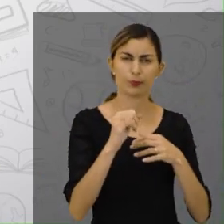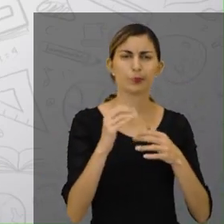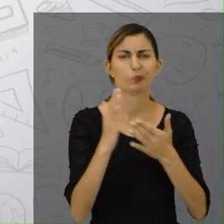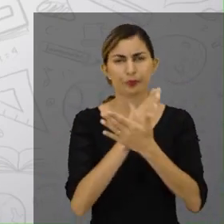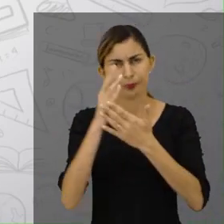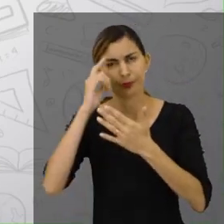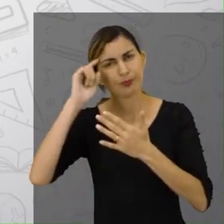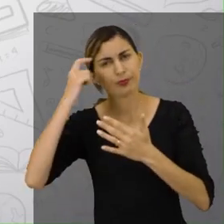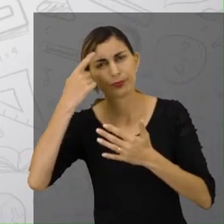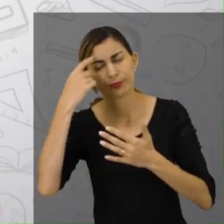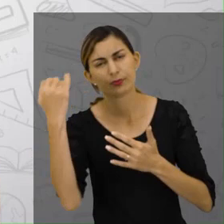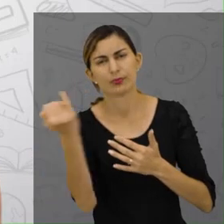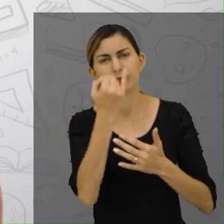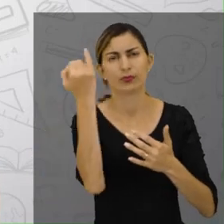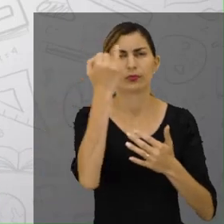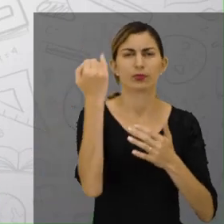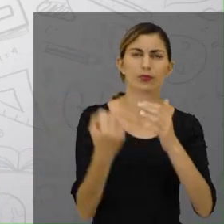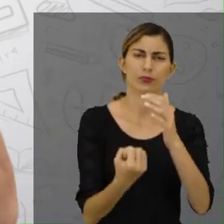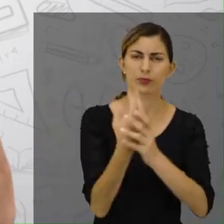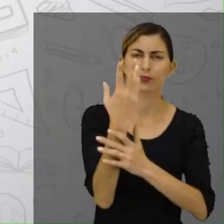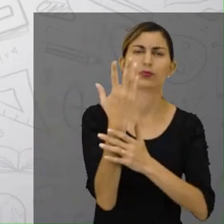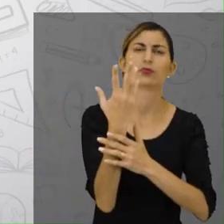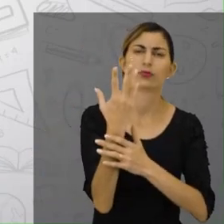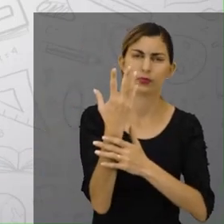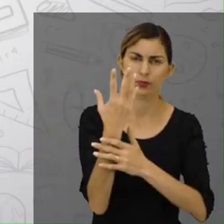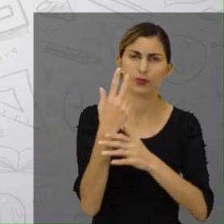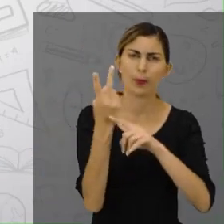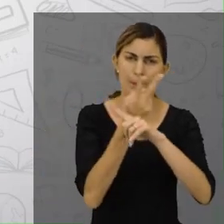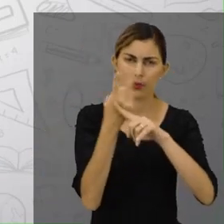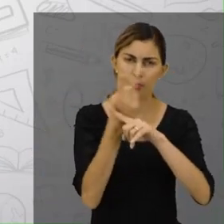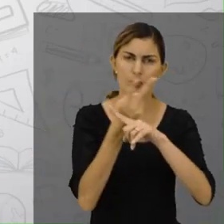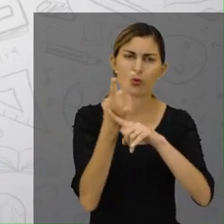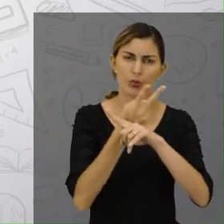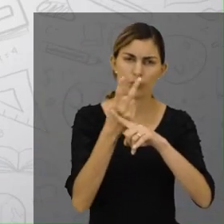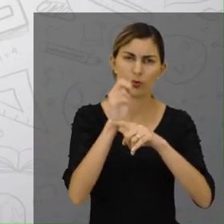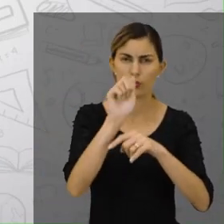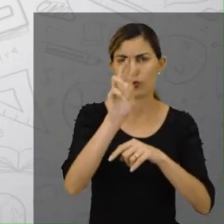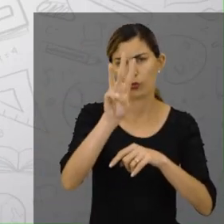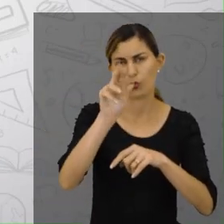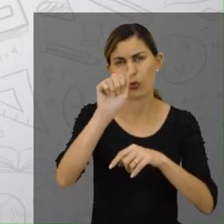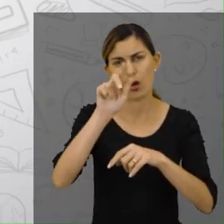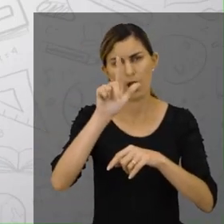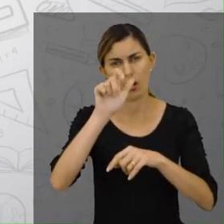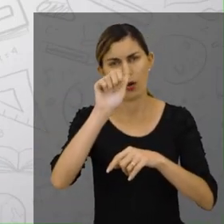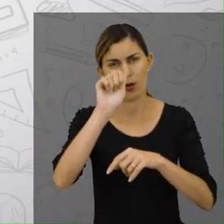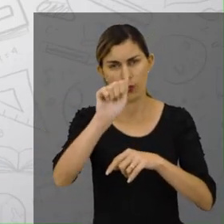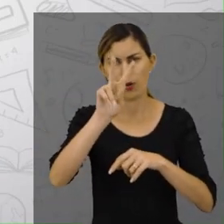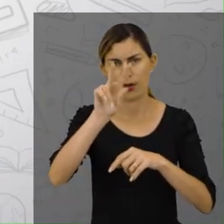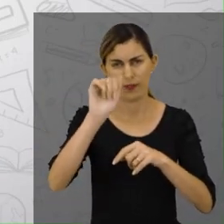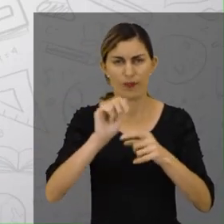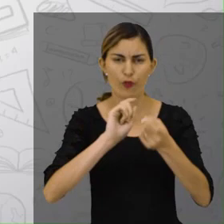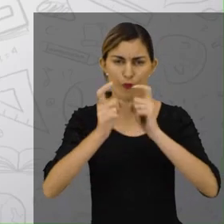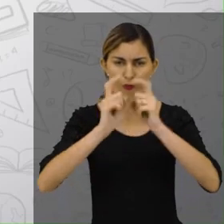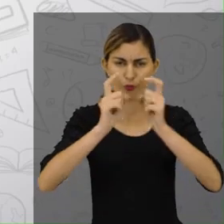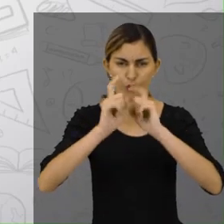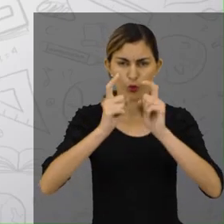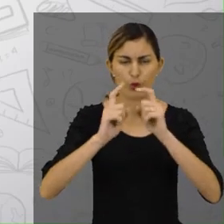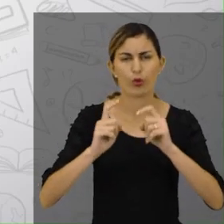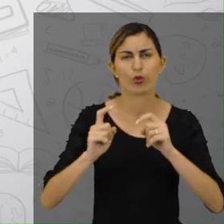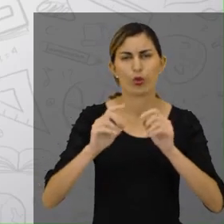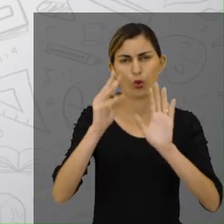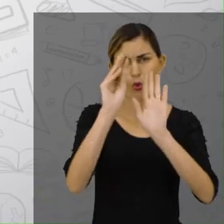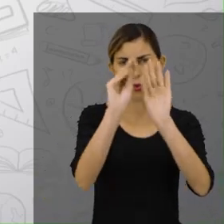se alguma dúvida importante surgiu, procure o nosso AVA, acesse o nosso